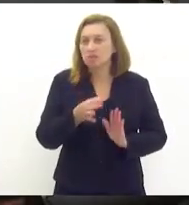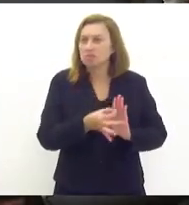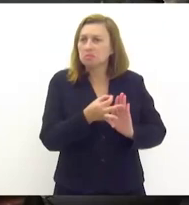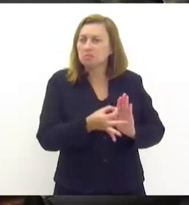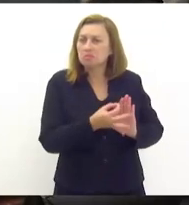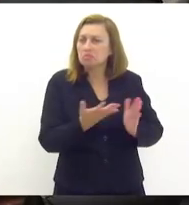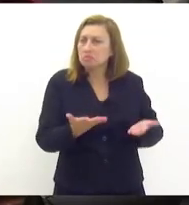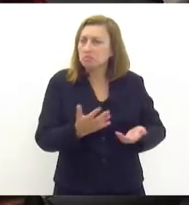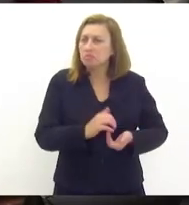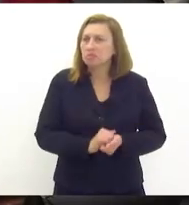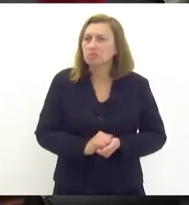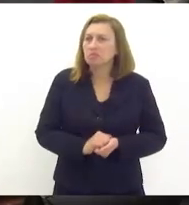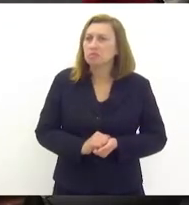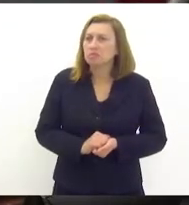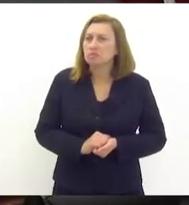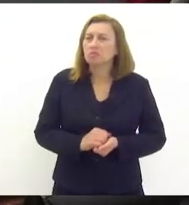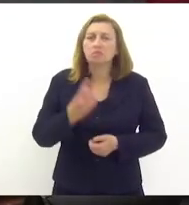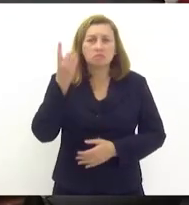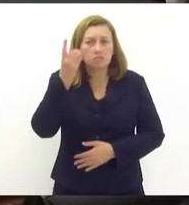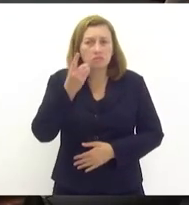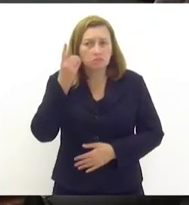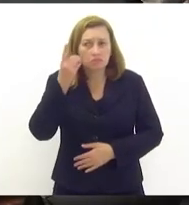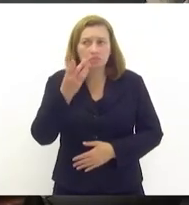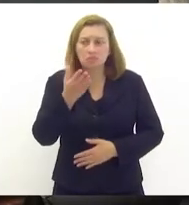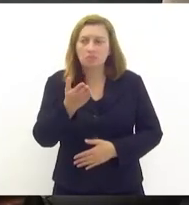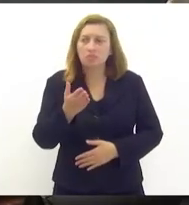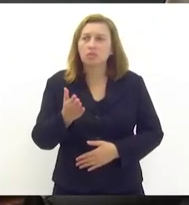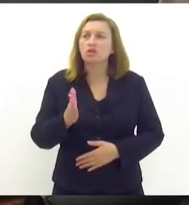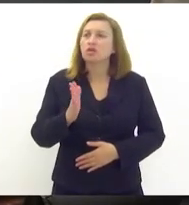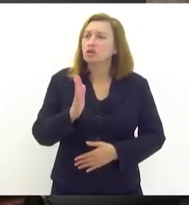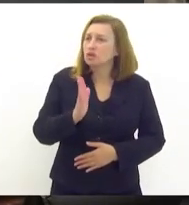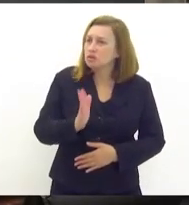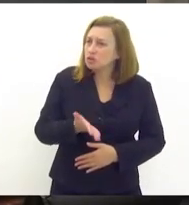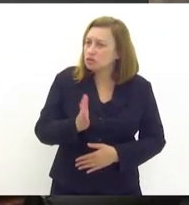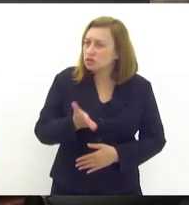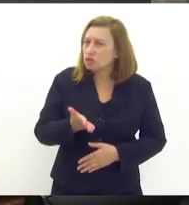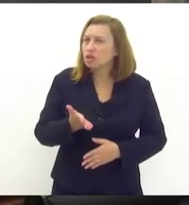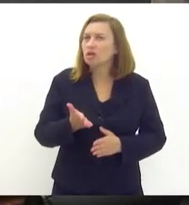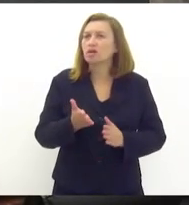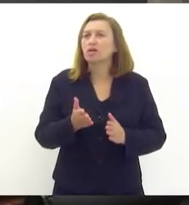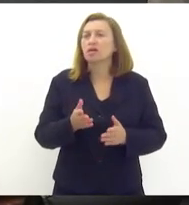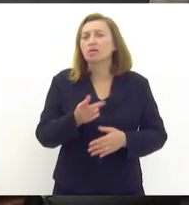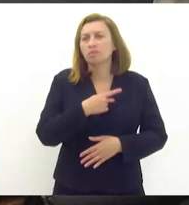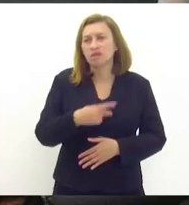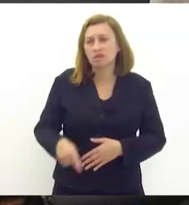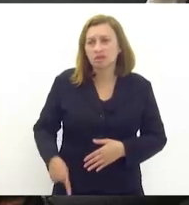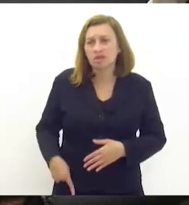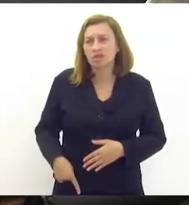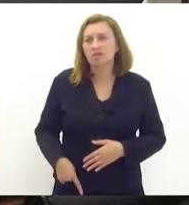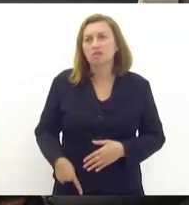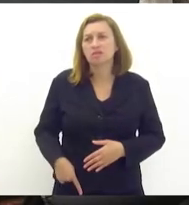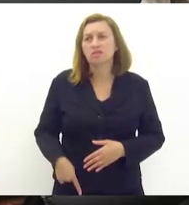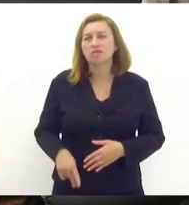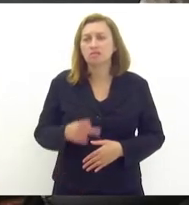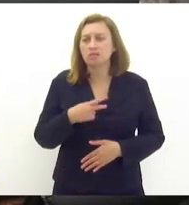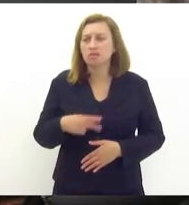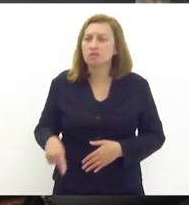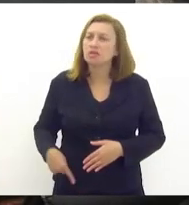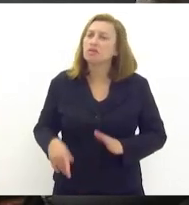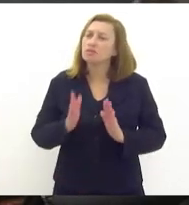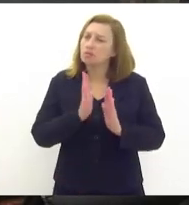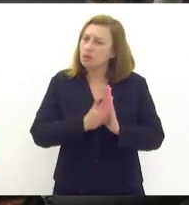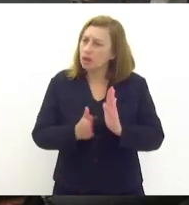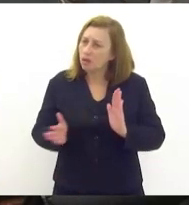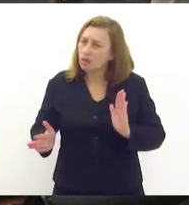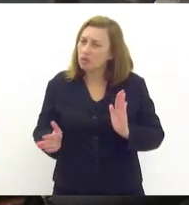nosso nome Deputado aqui Presidente eu já proferi pela ordem Presidente pela